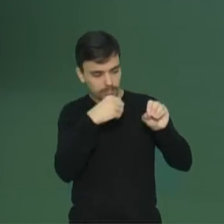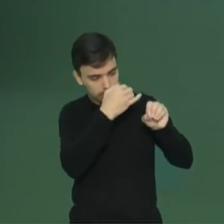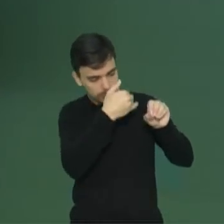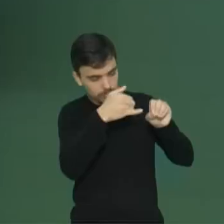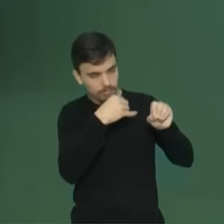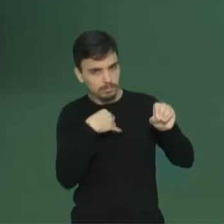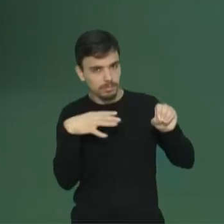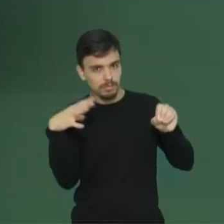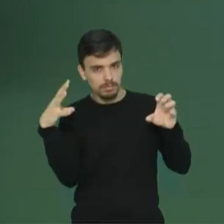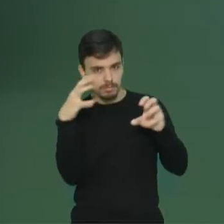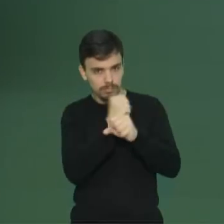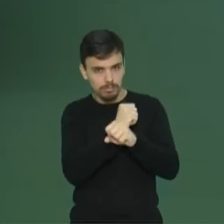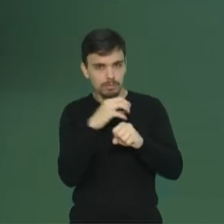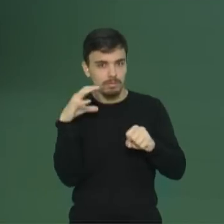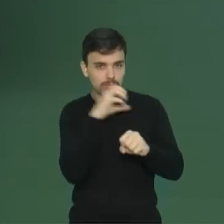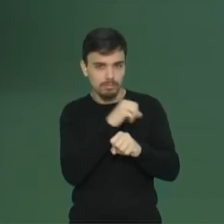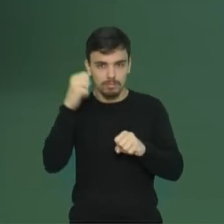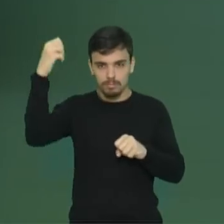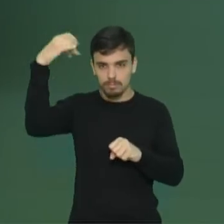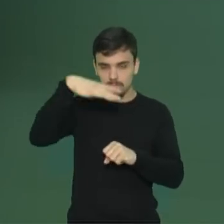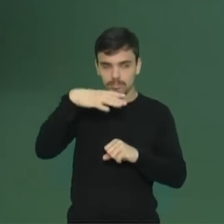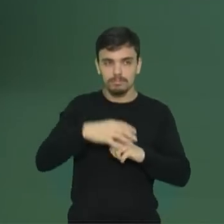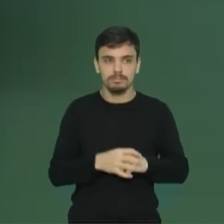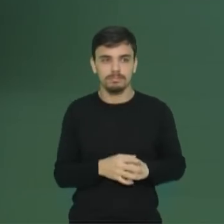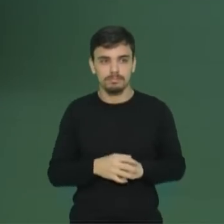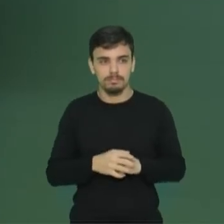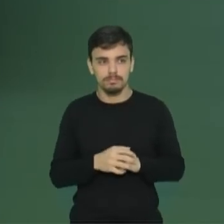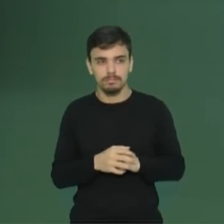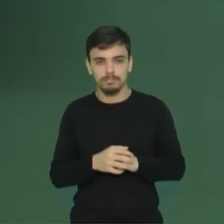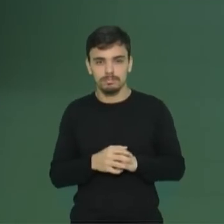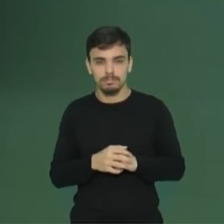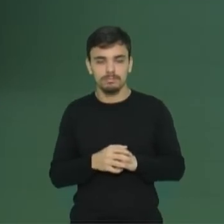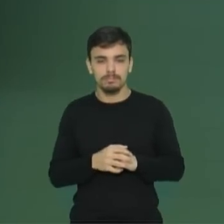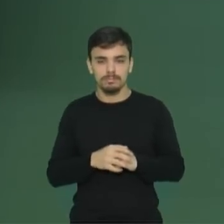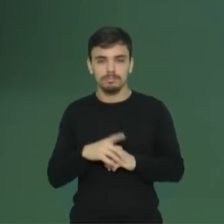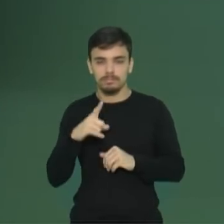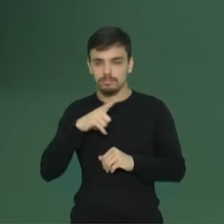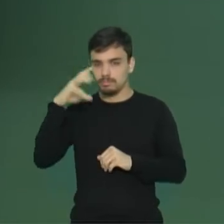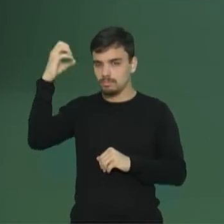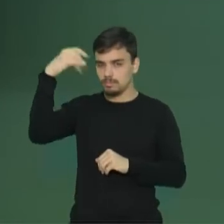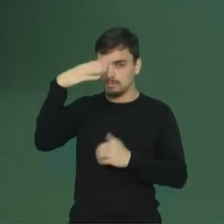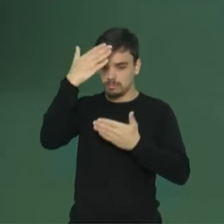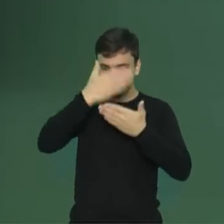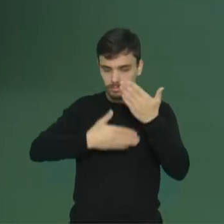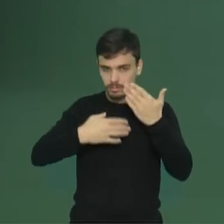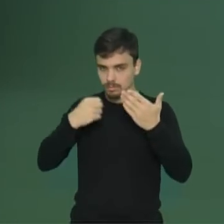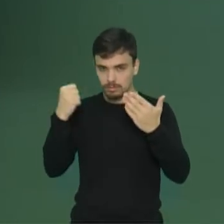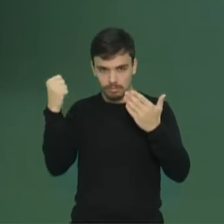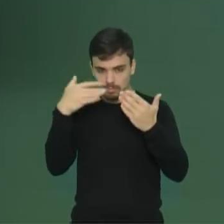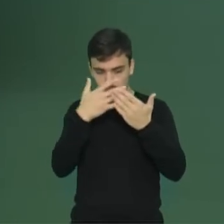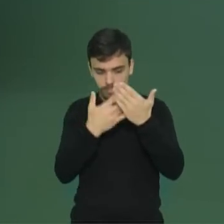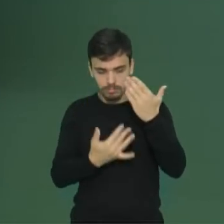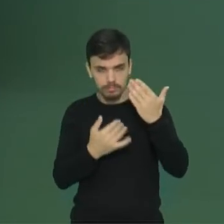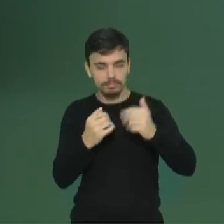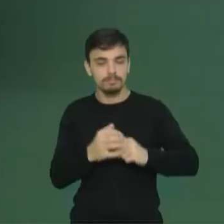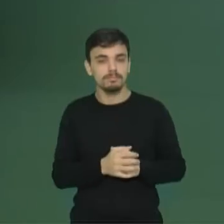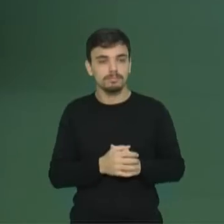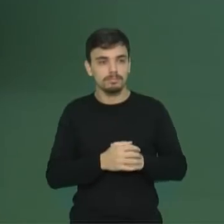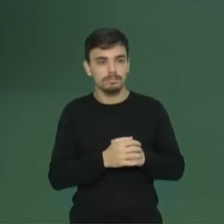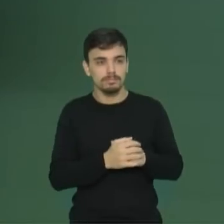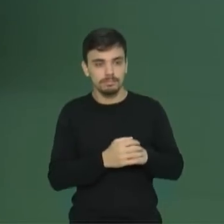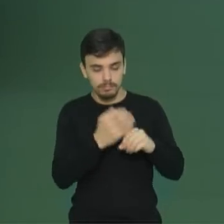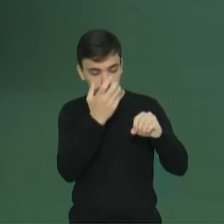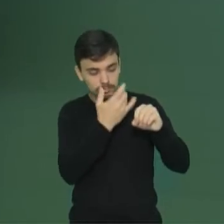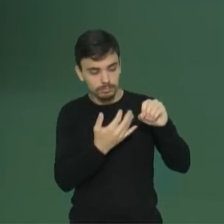luz. Se um olho for aberto, esse líquido vaza, e aí a luz não consegue mais sofrer esse fenômeno. Esse líquido é um